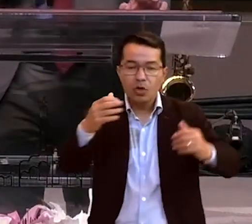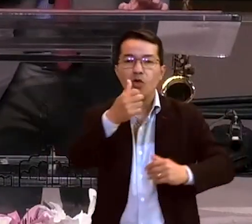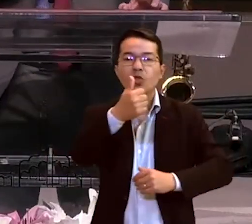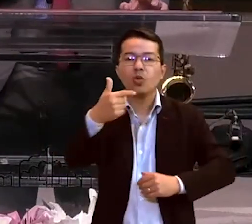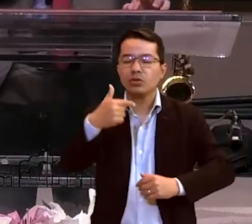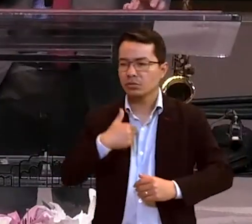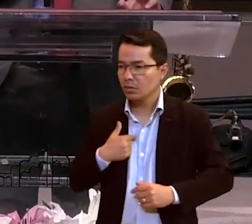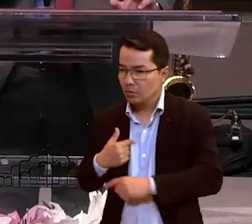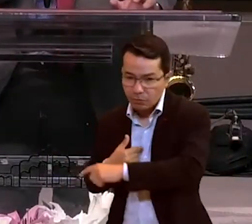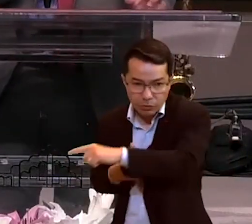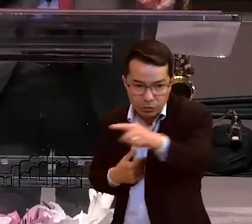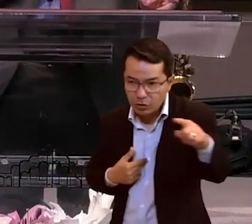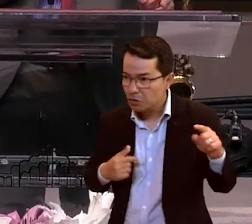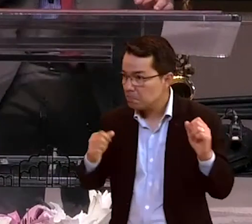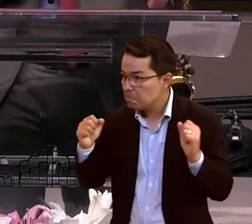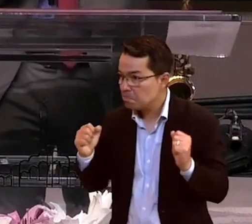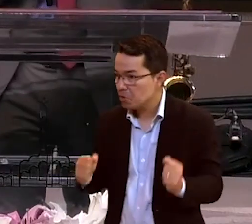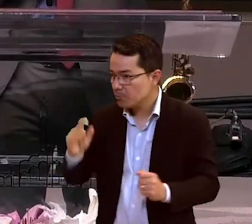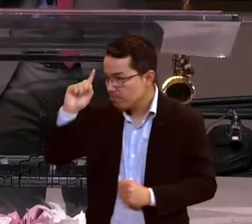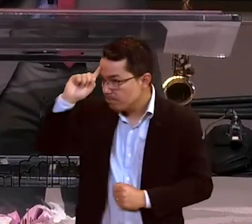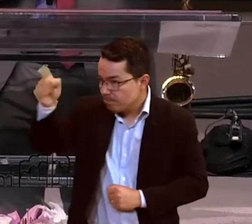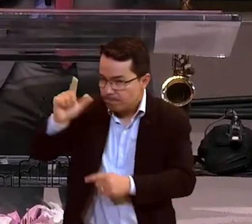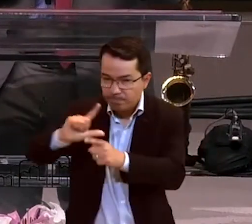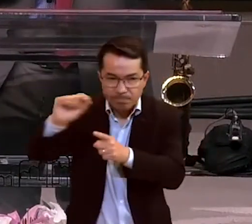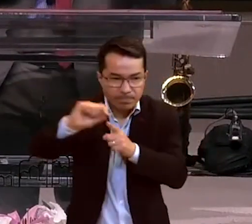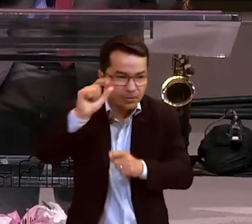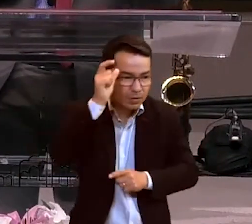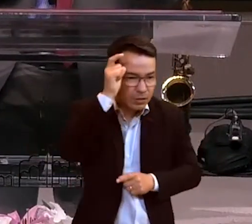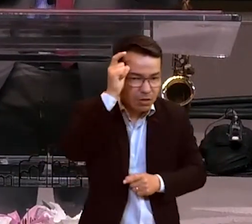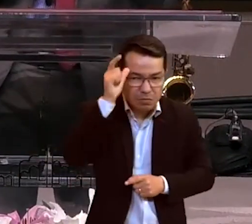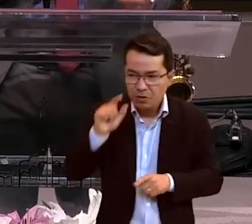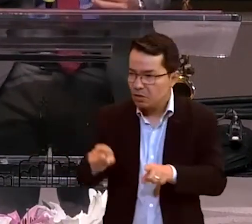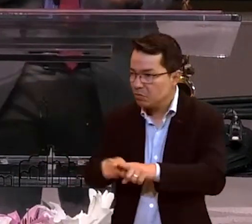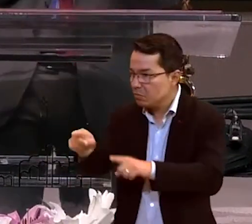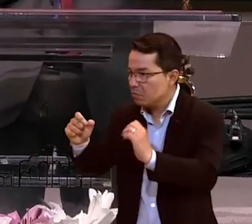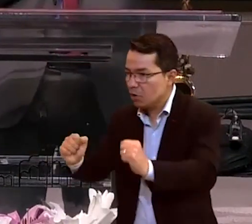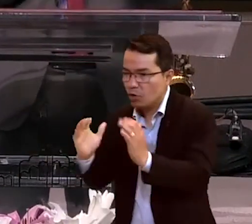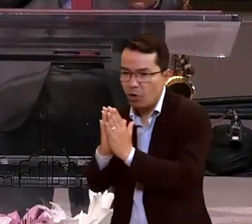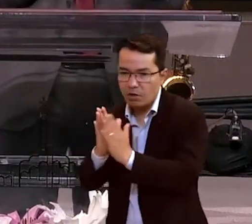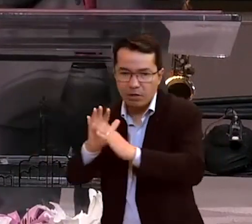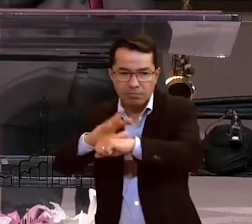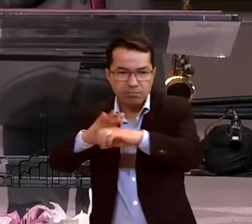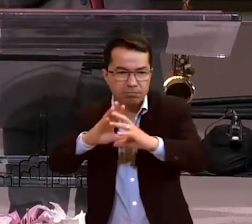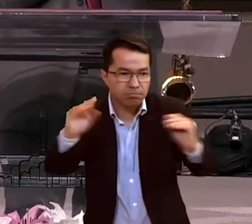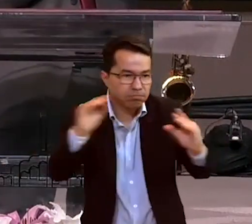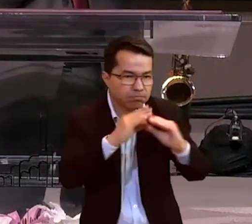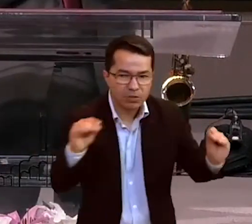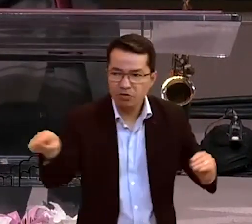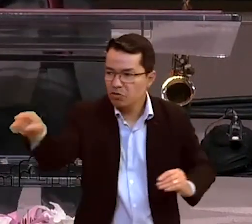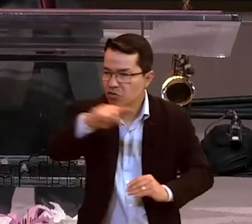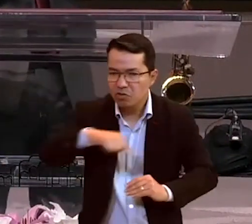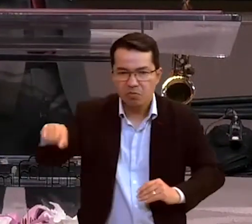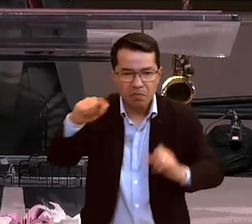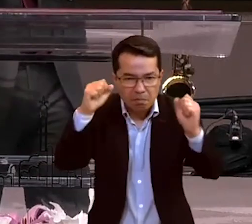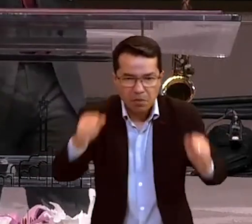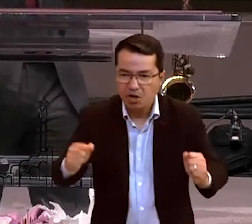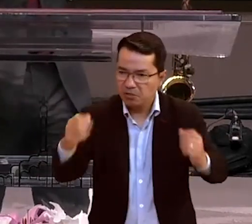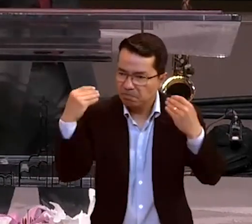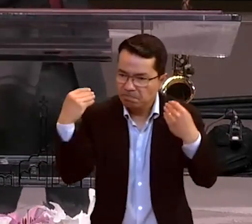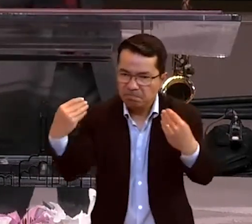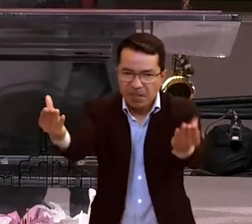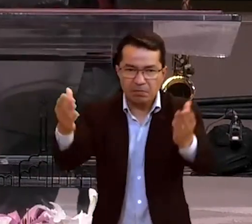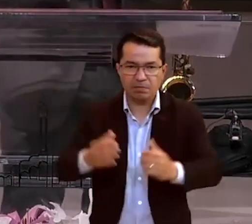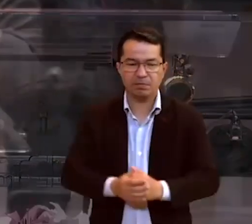autoridade para expulsar espíritos impuros e curar todo tipo de enfermidade e doença. Ele